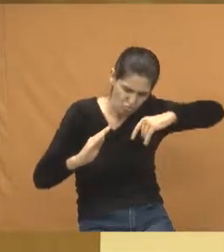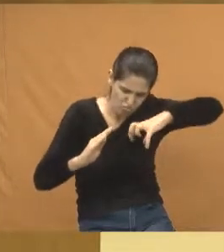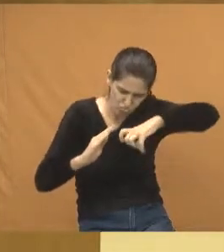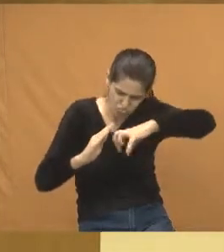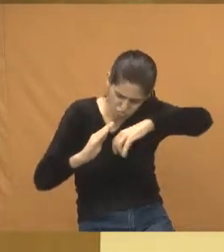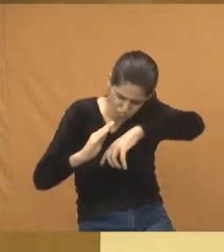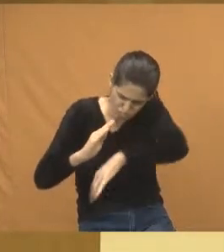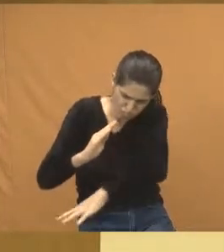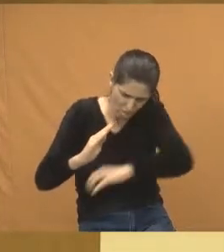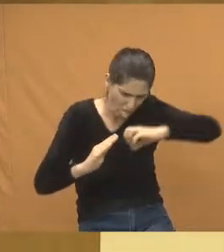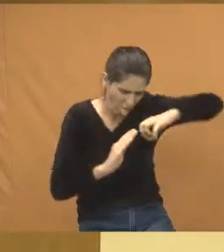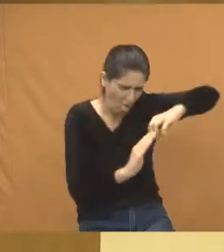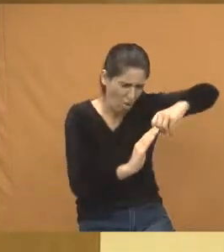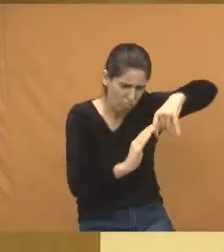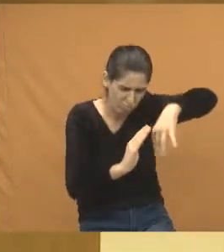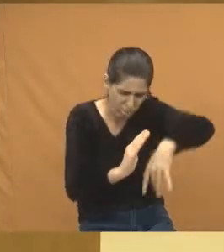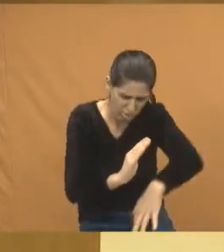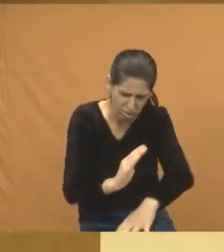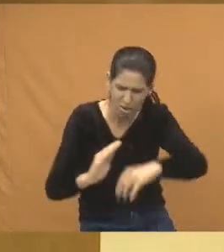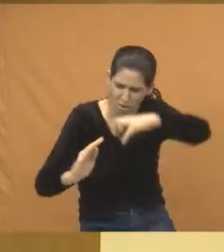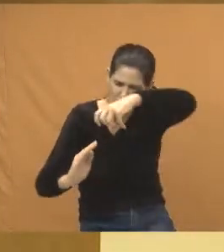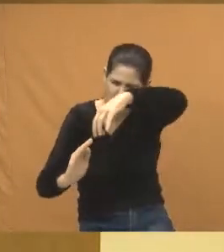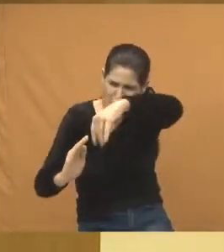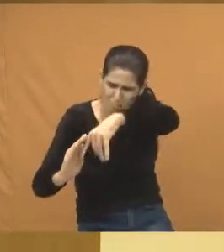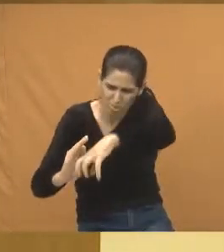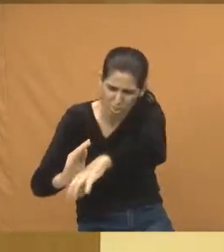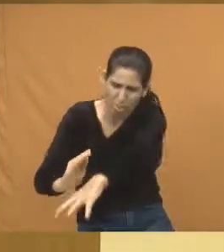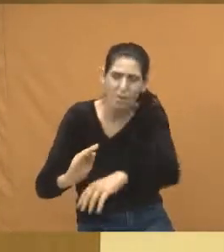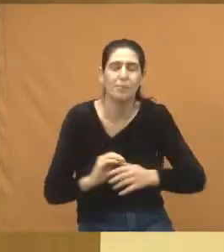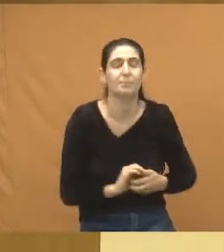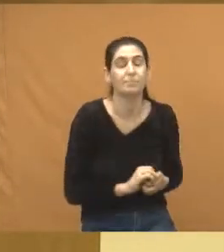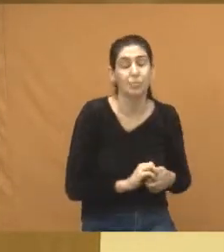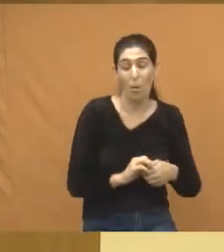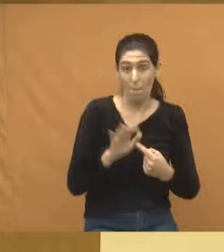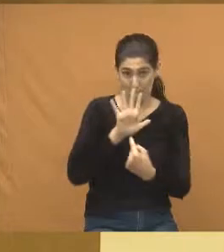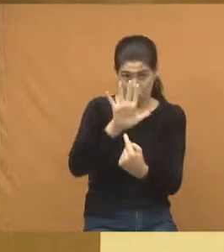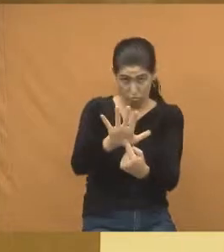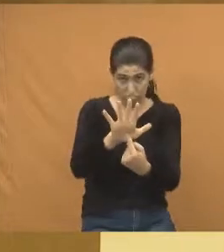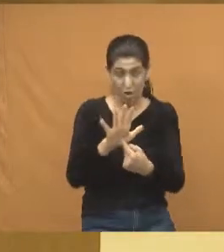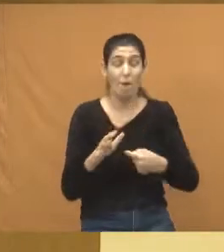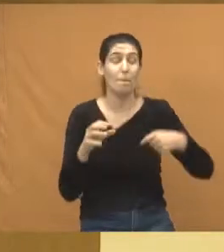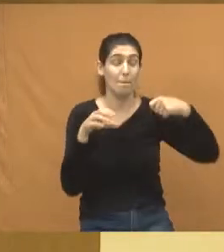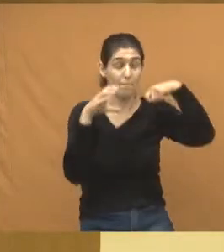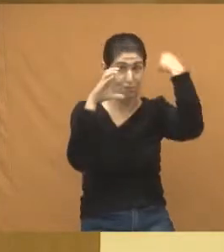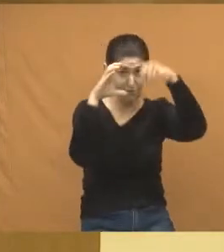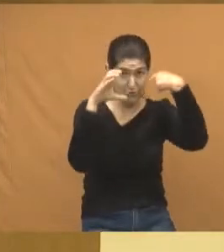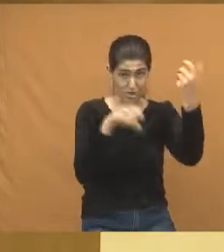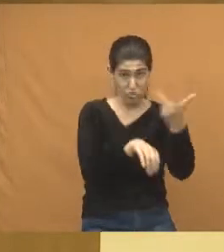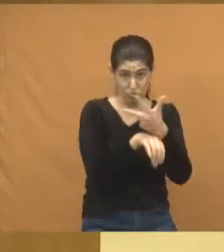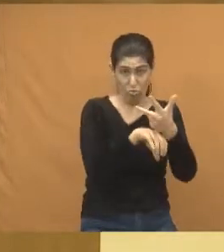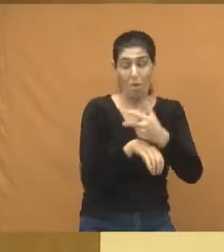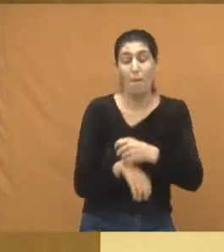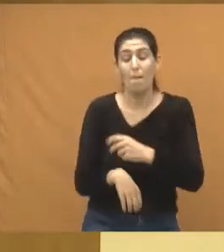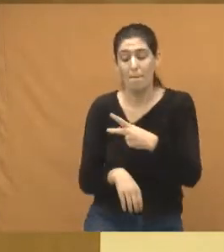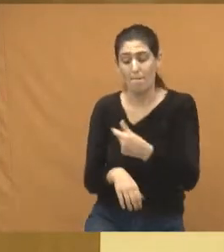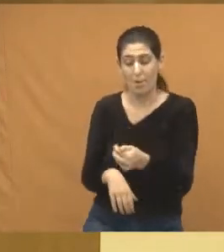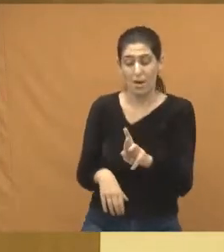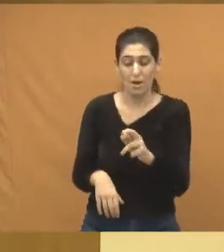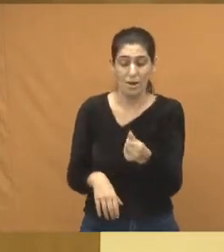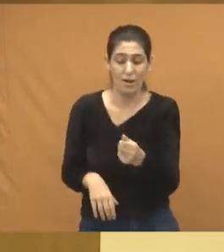casa deles, na residência deles. Vou mostrar agora um vídeo que eu fiz lá no Jardim Paraíso, conversando inclusive com uma pessoa que tem lá